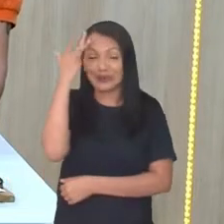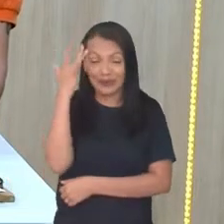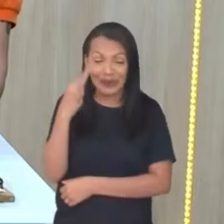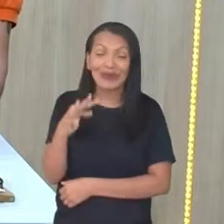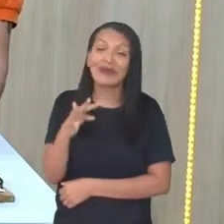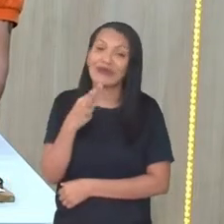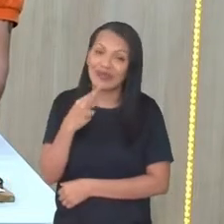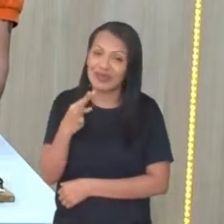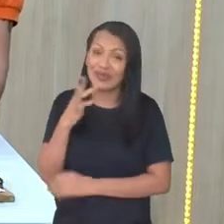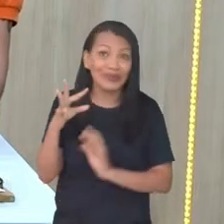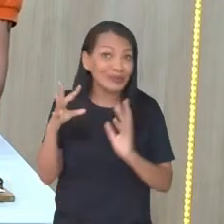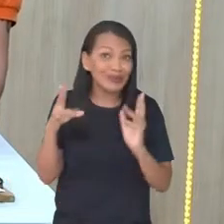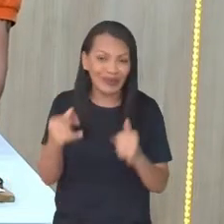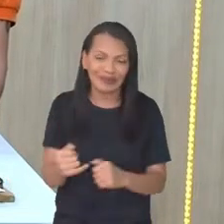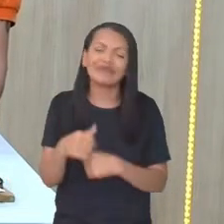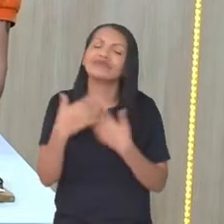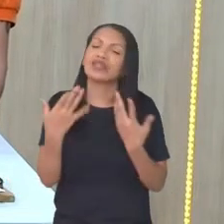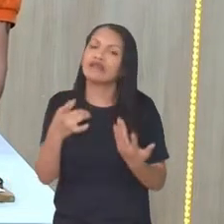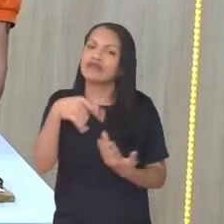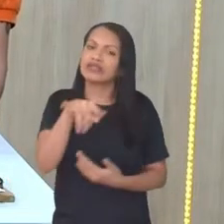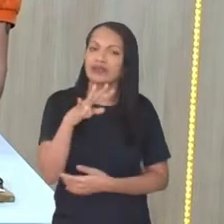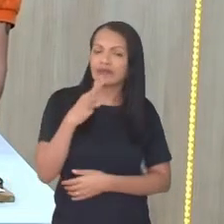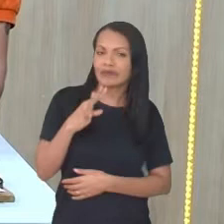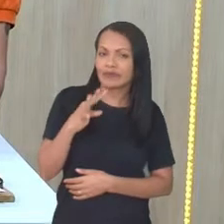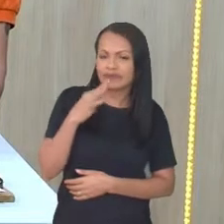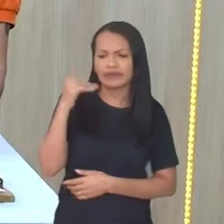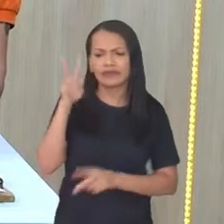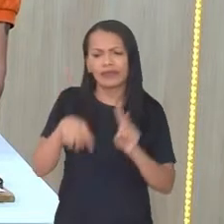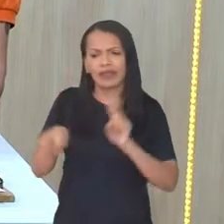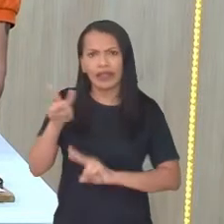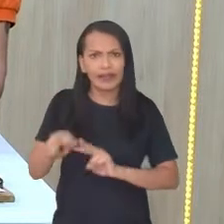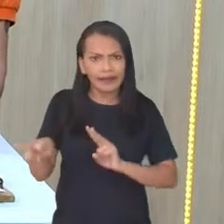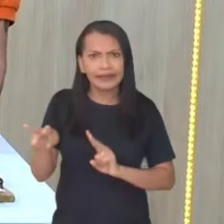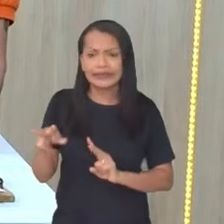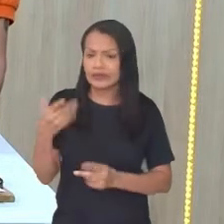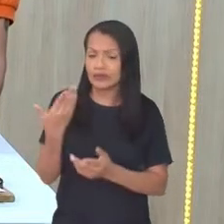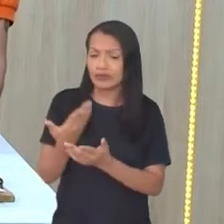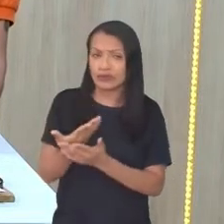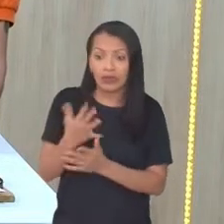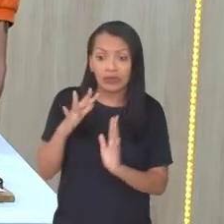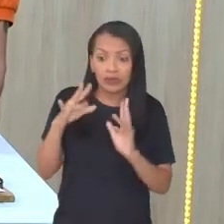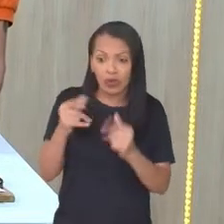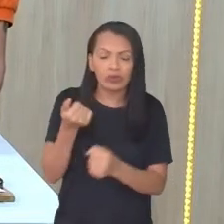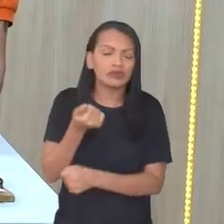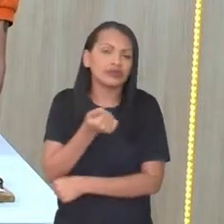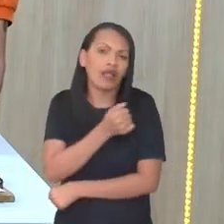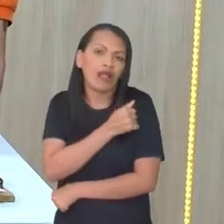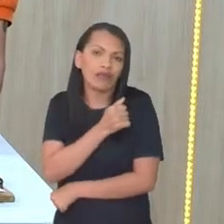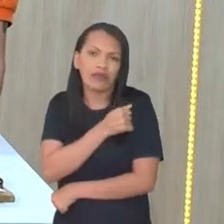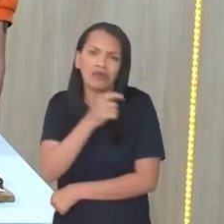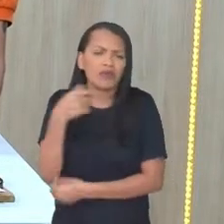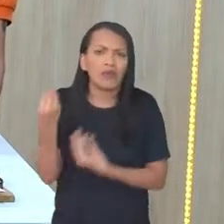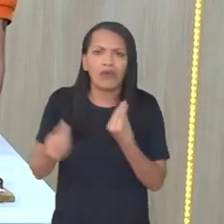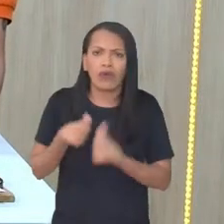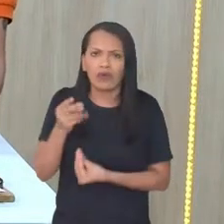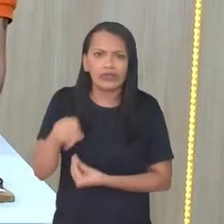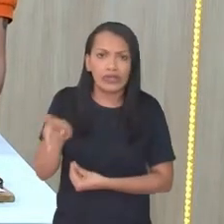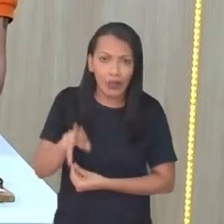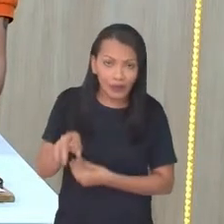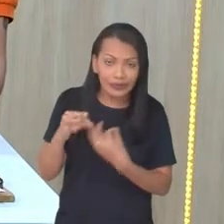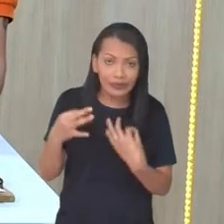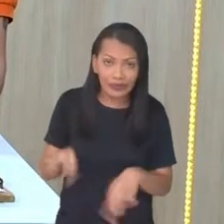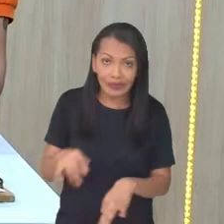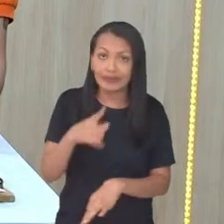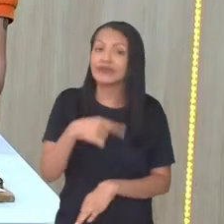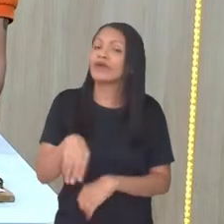conheça a Branca de Neve. Então, você consegue trabalhar com todos os seus alunos, independente do formato que você utilize para fazer isso.